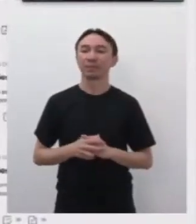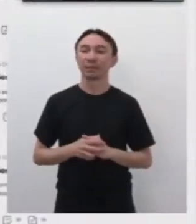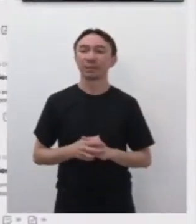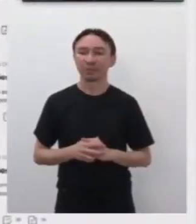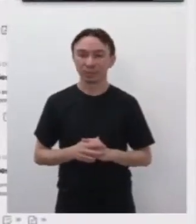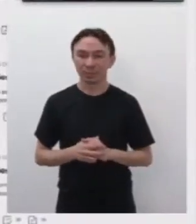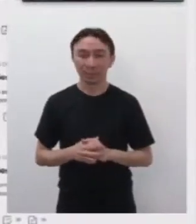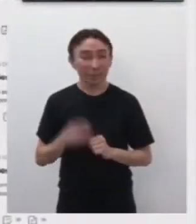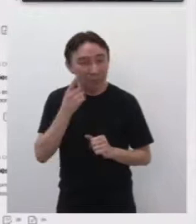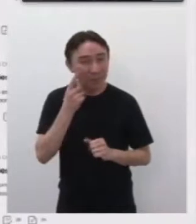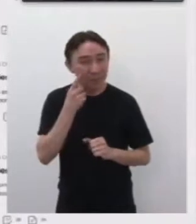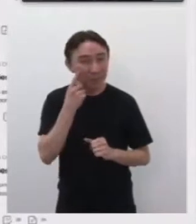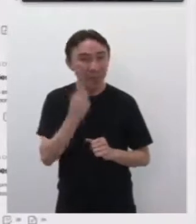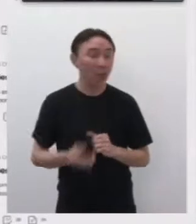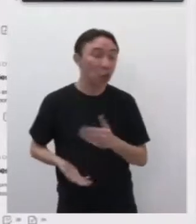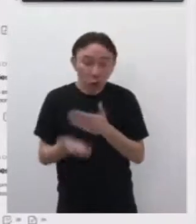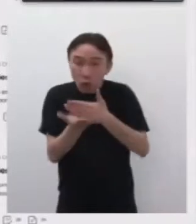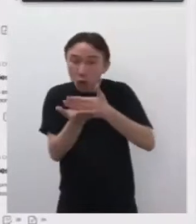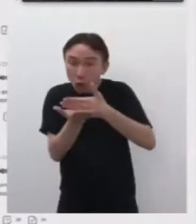introdução à química orgânica.